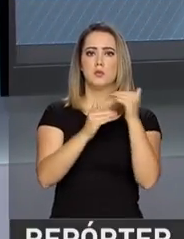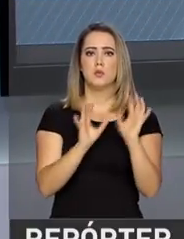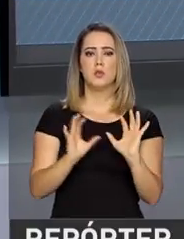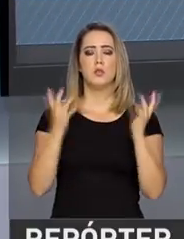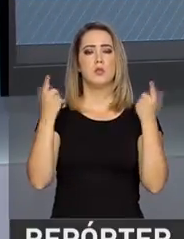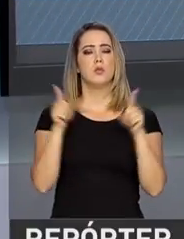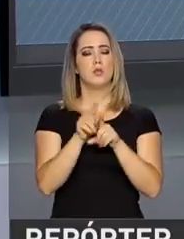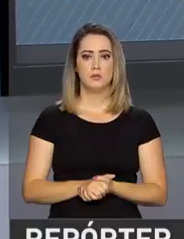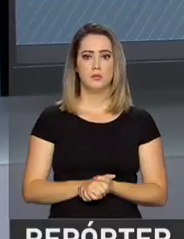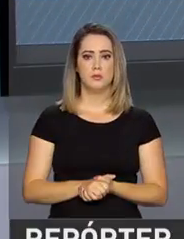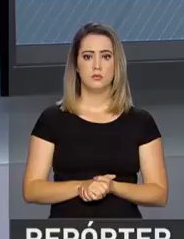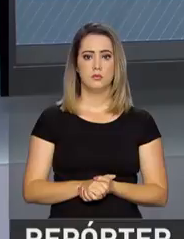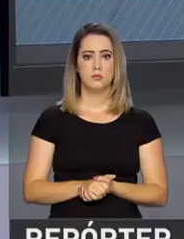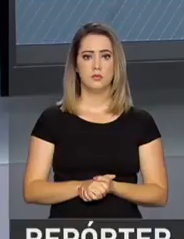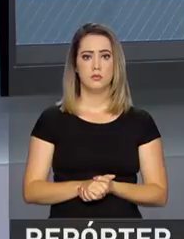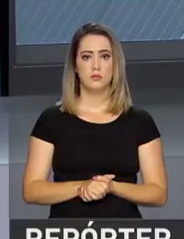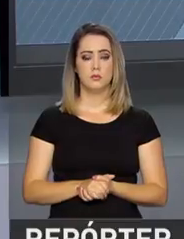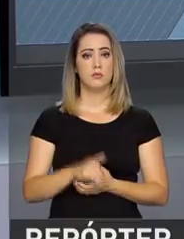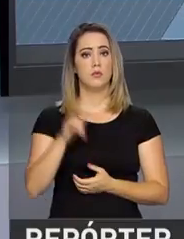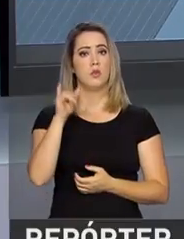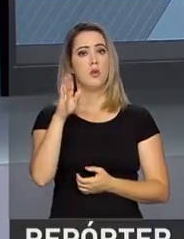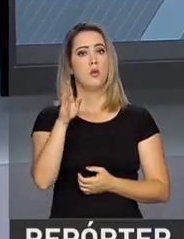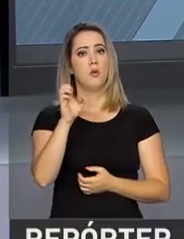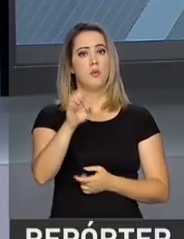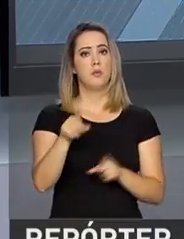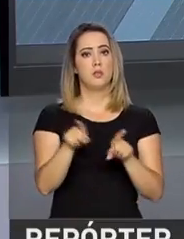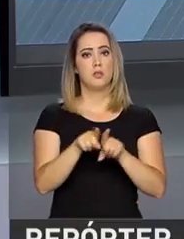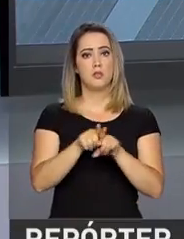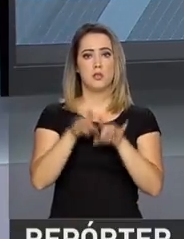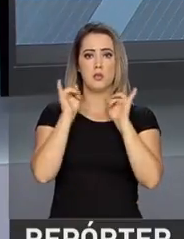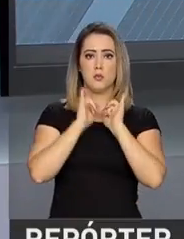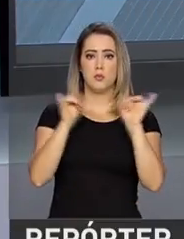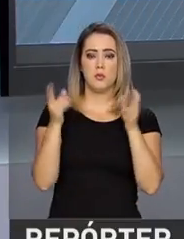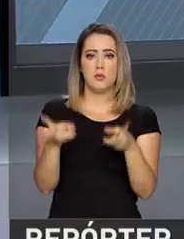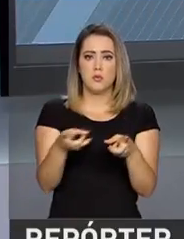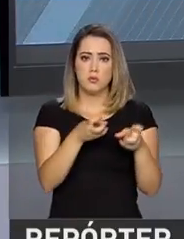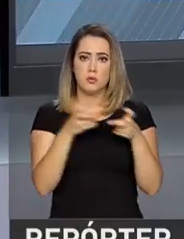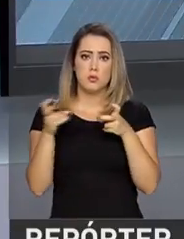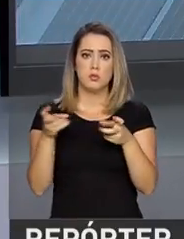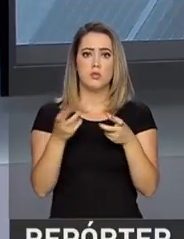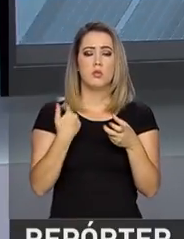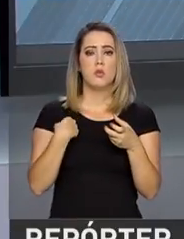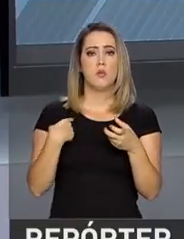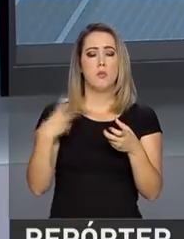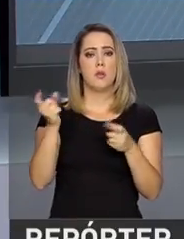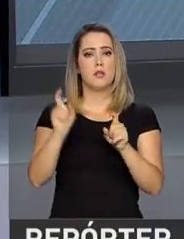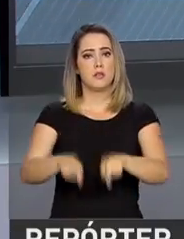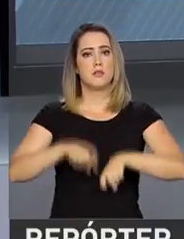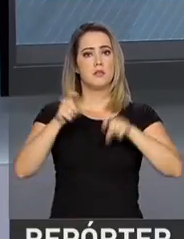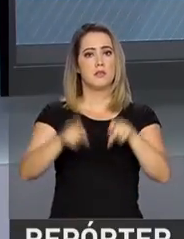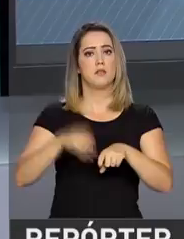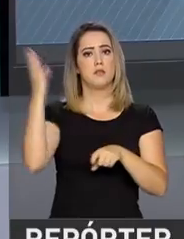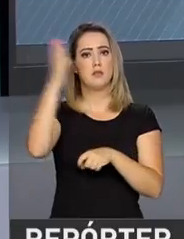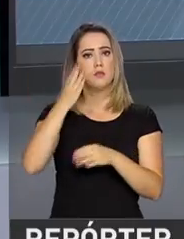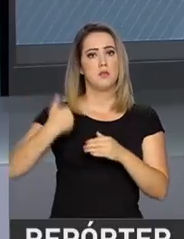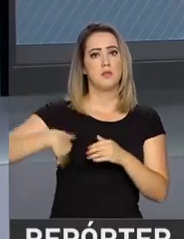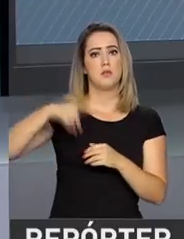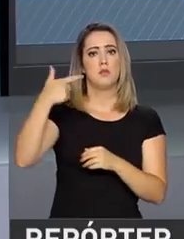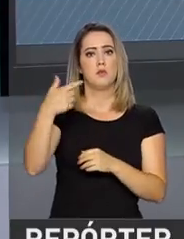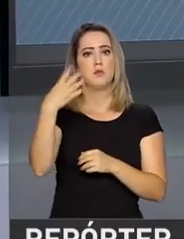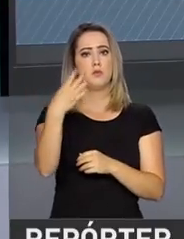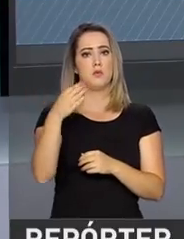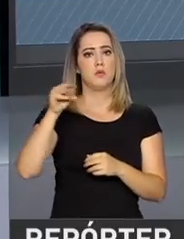clima ajudou. E o IBGE também divulgou a estimativa de agosto para a safra nacional. A expectativa é de mais de